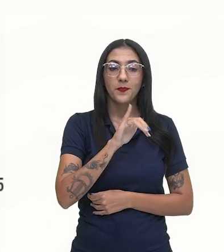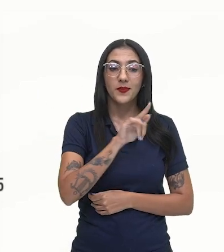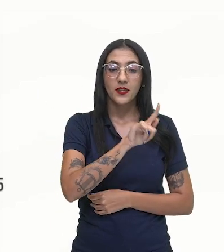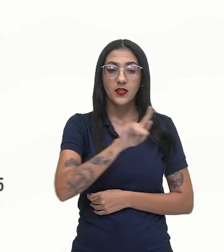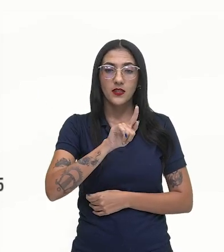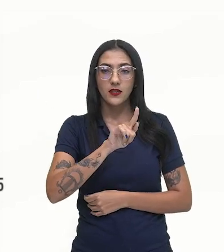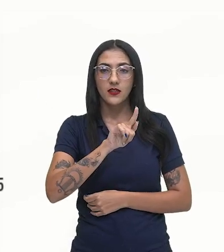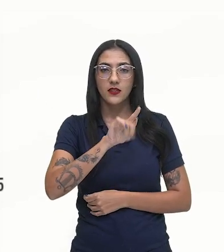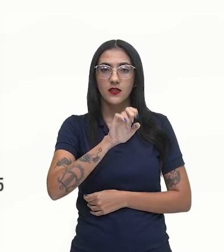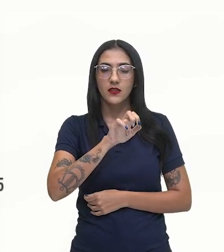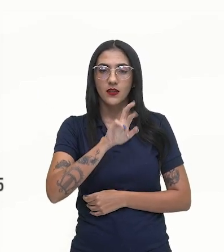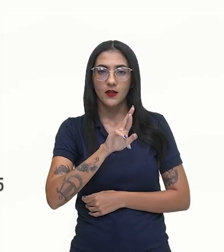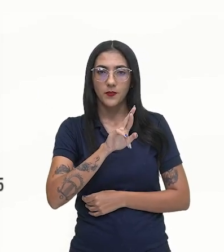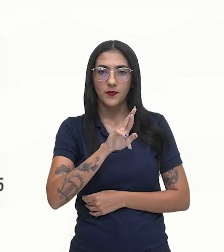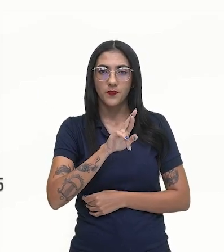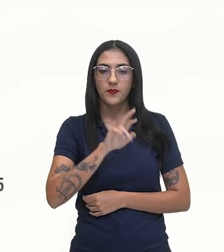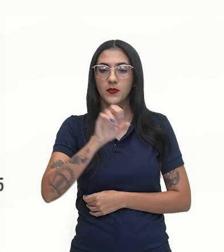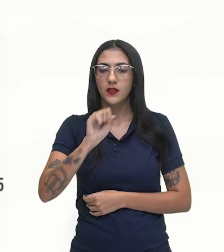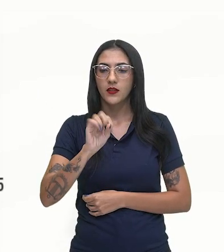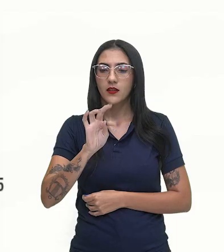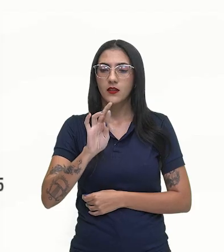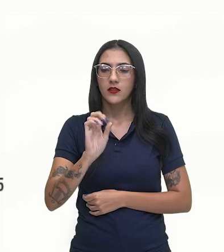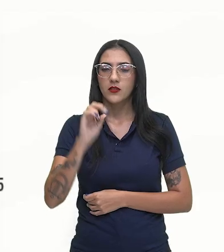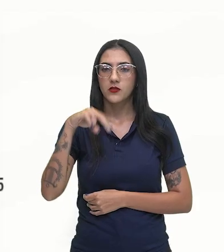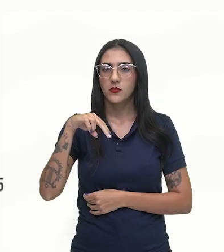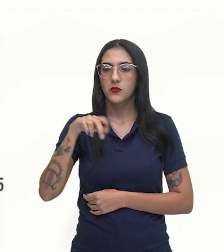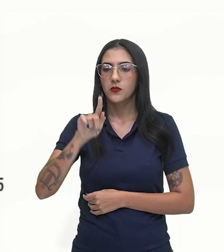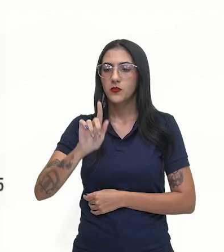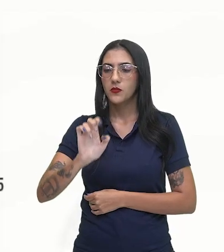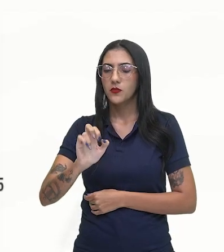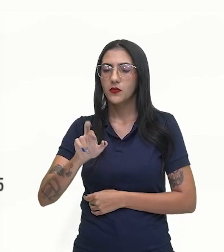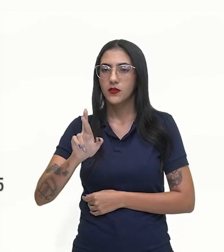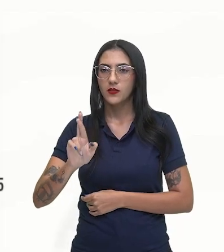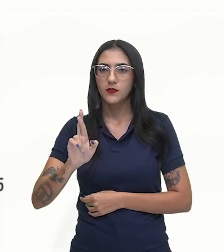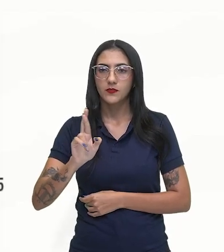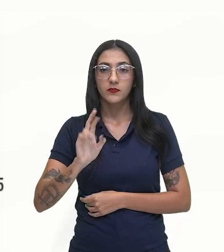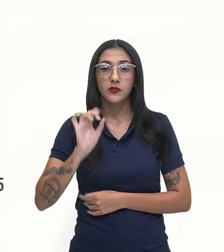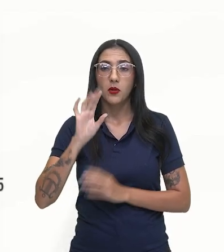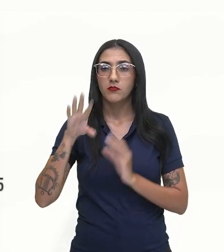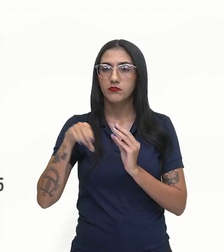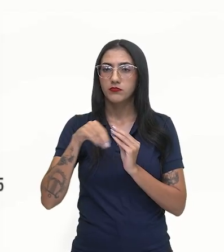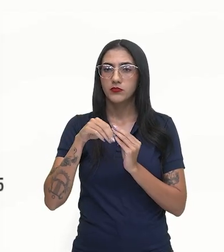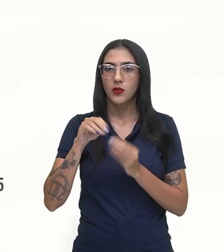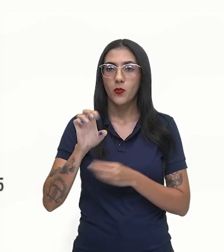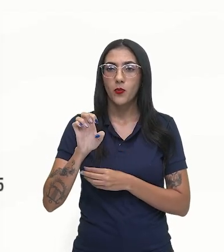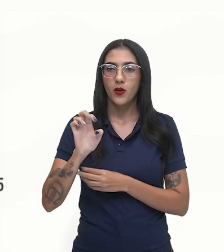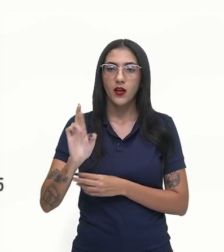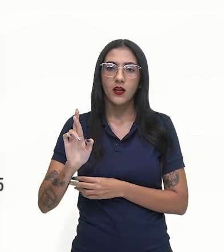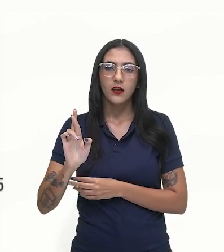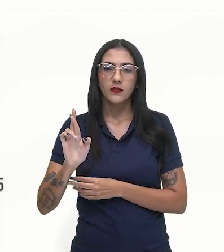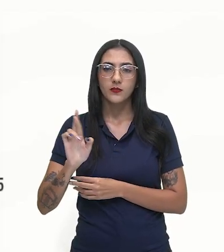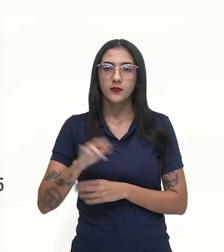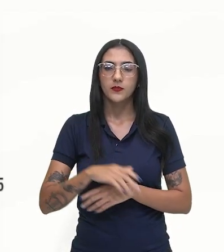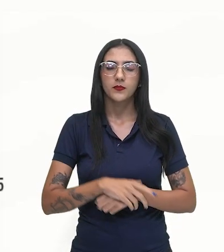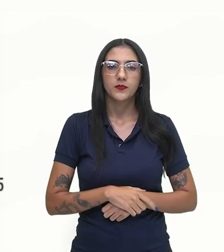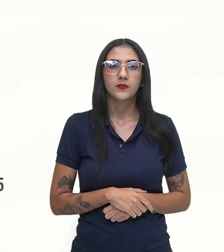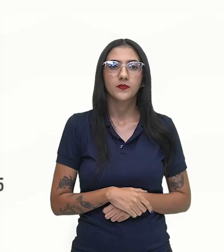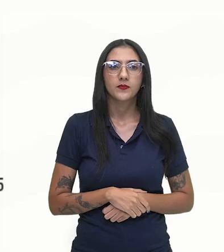Gs, stronger, normal, stronger. Só acrescenta o ER ao